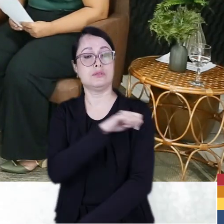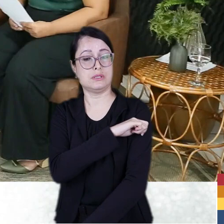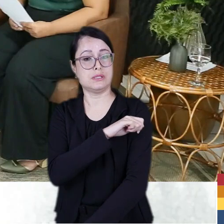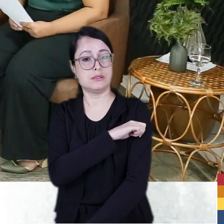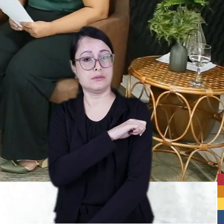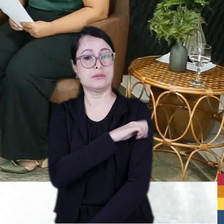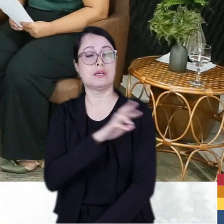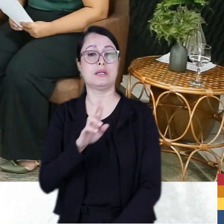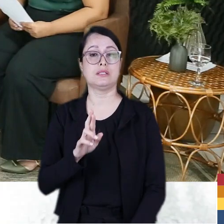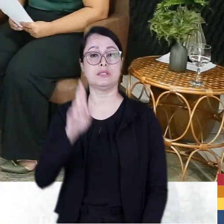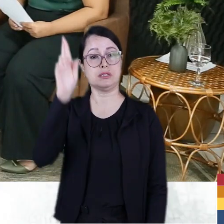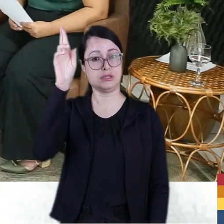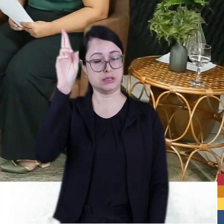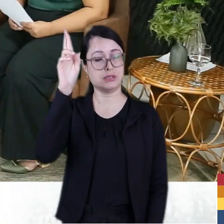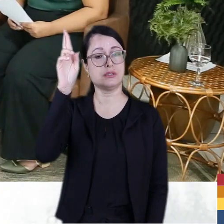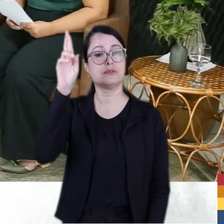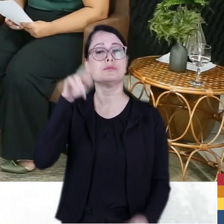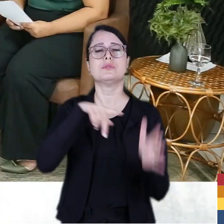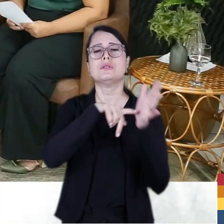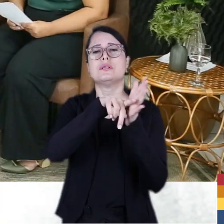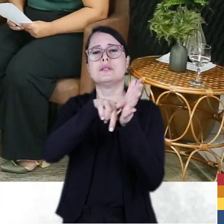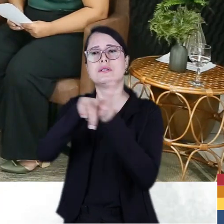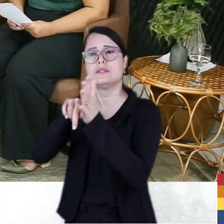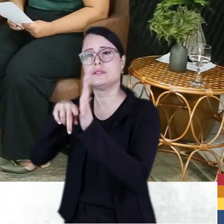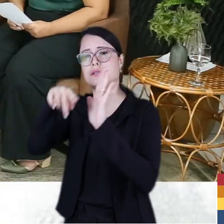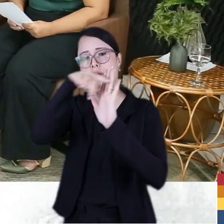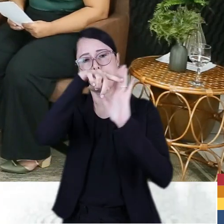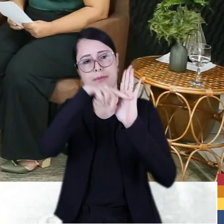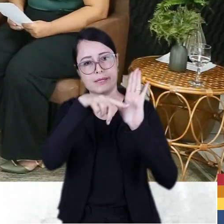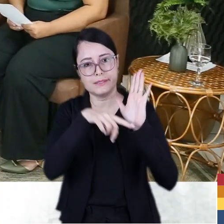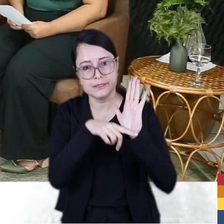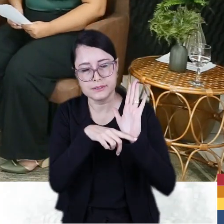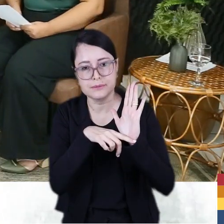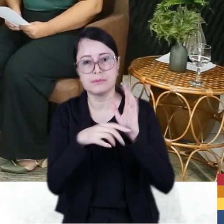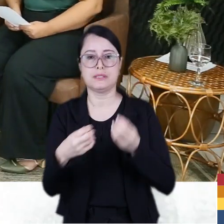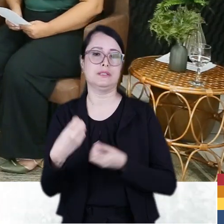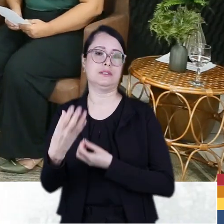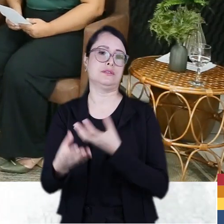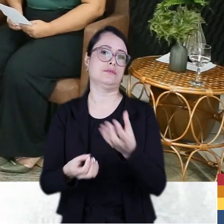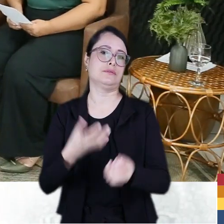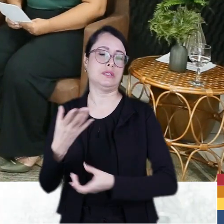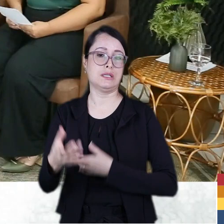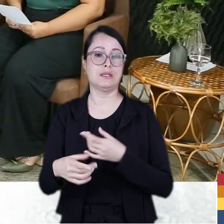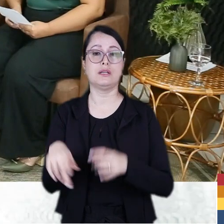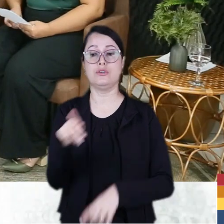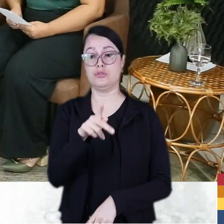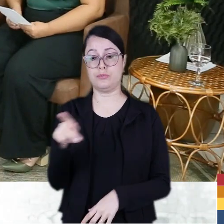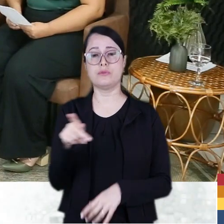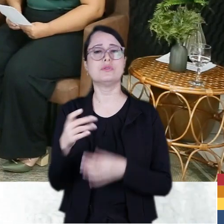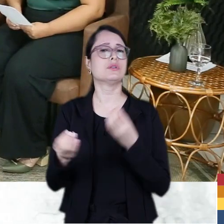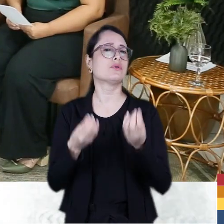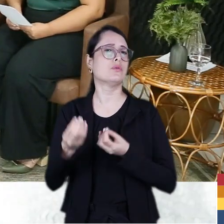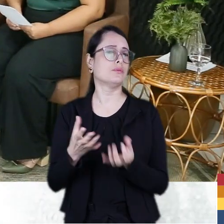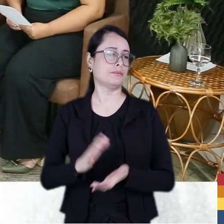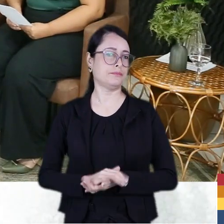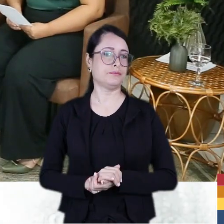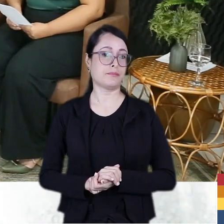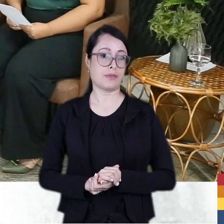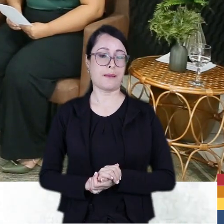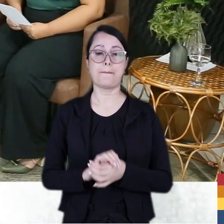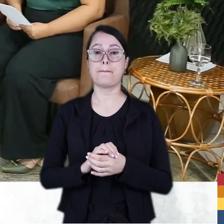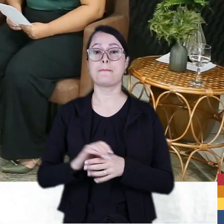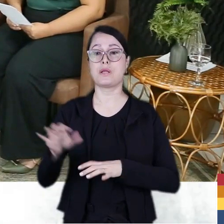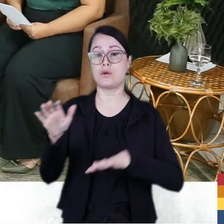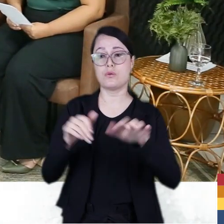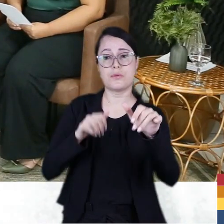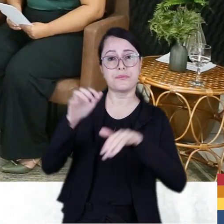outros momentos, né, para debatermos, para conversarmos com as orientações sobre outros instrumentais dessa execução, mas o que